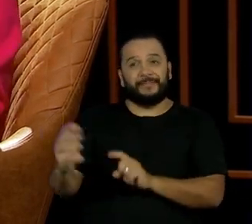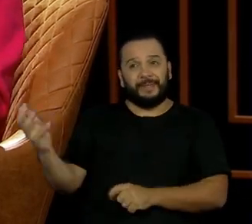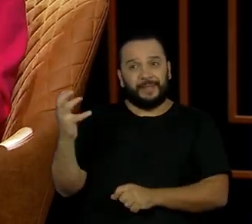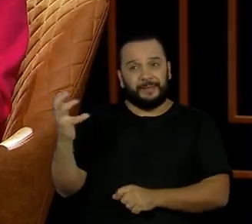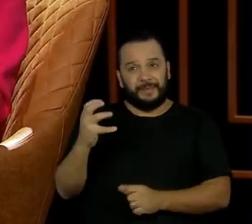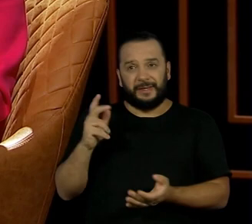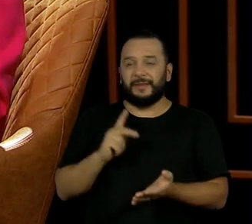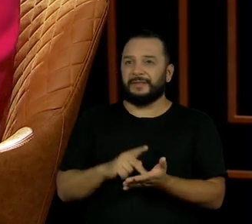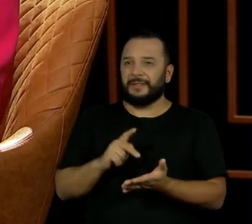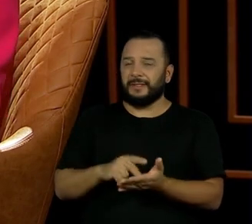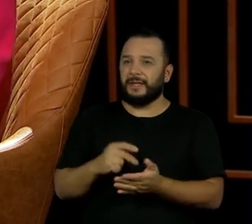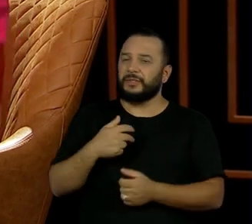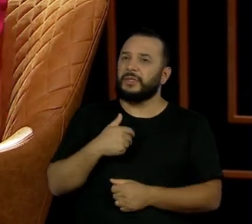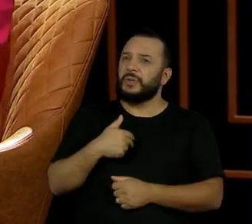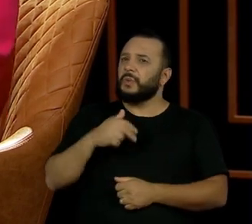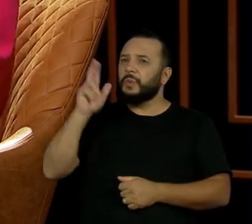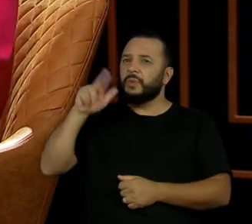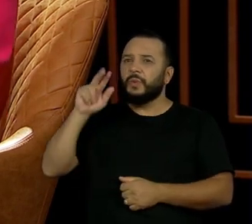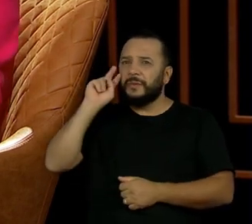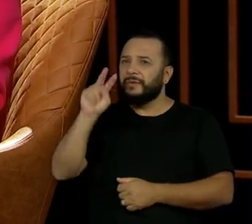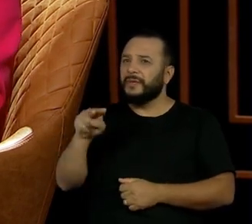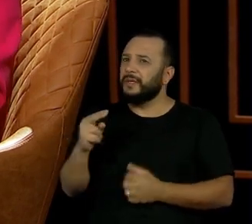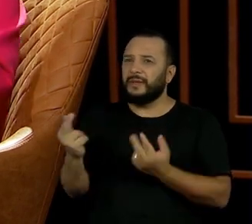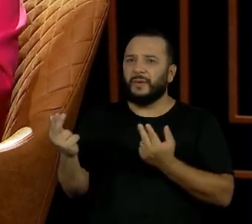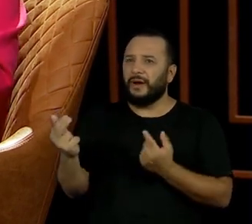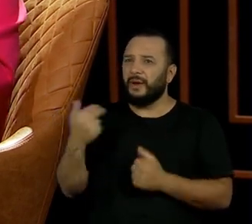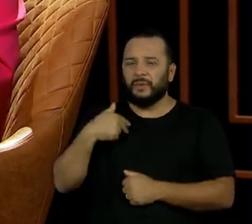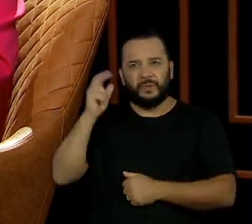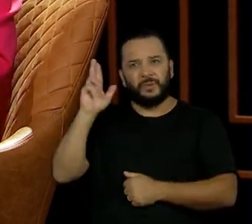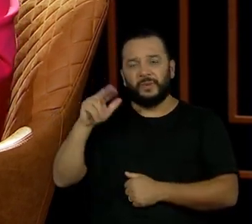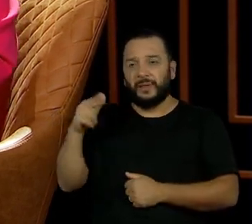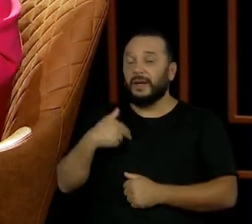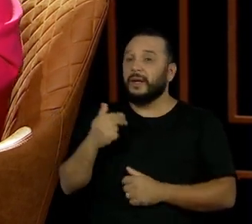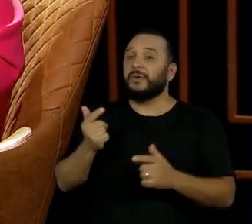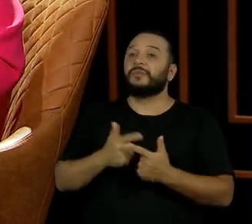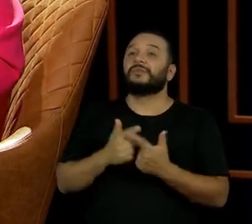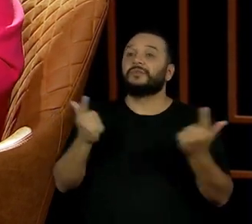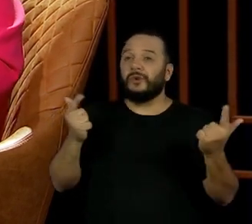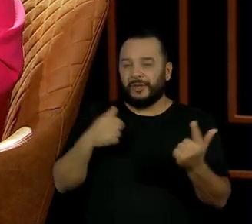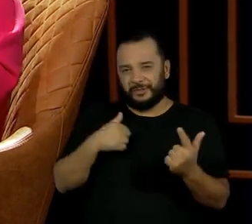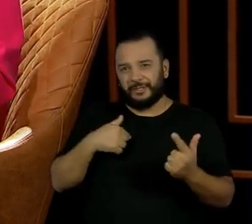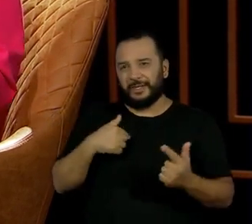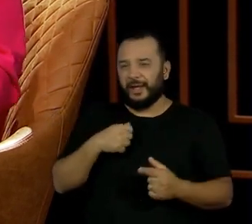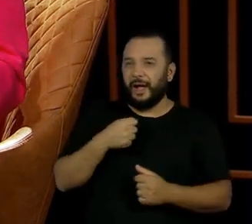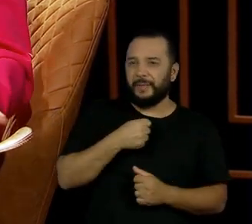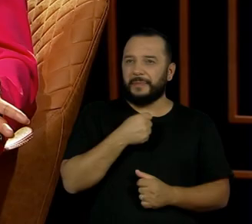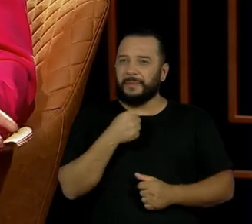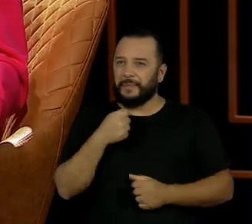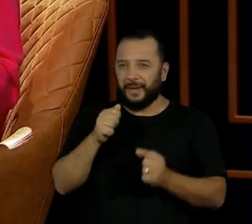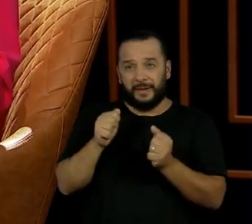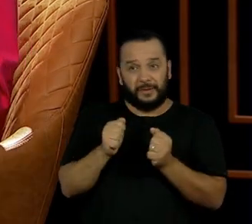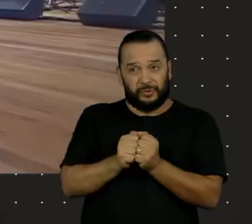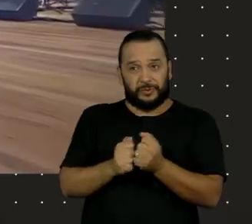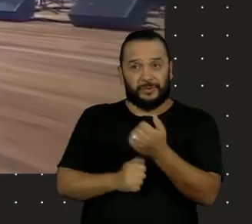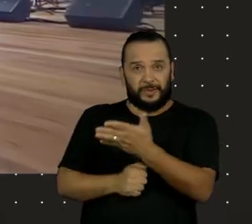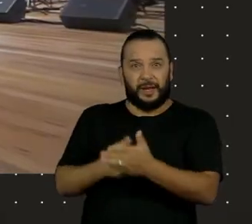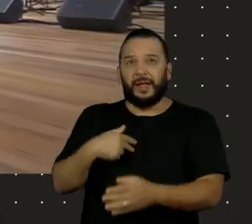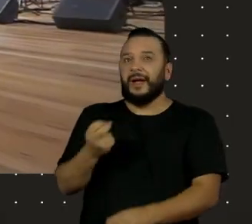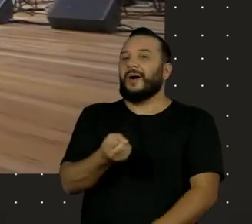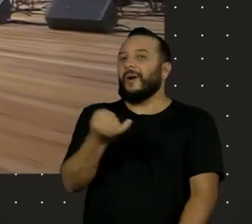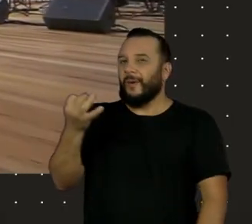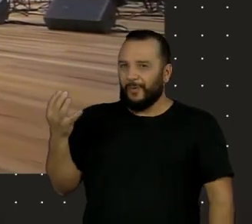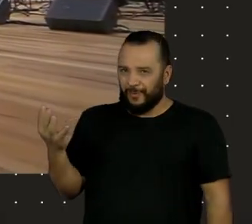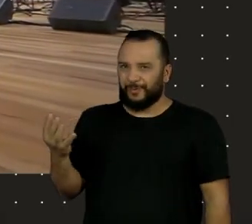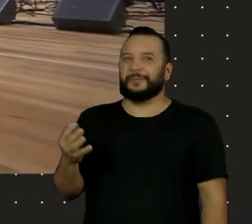Eu nunca realmente vi nada igual e eu tive a sorte de cantar com a Elsa algumas vezes olha que grande sorte a minha